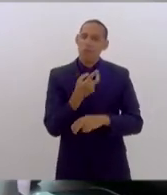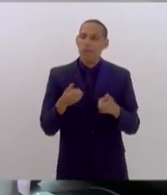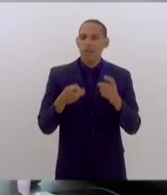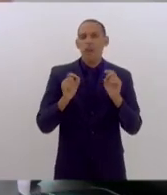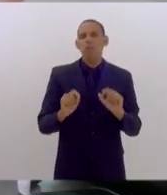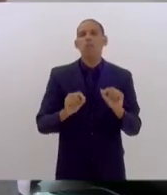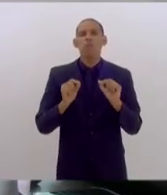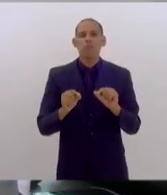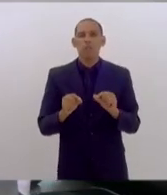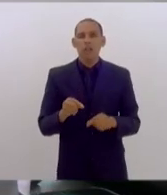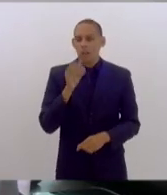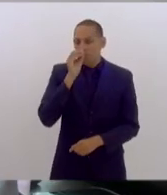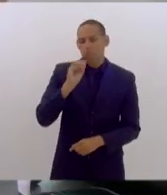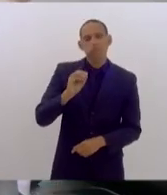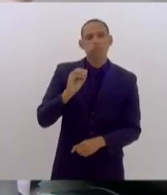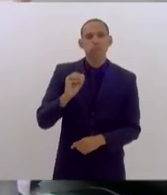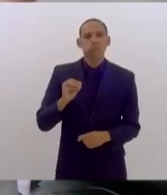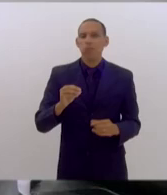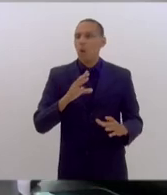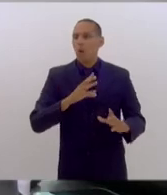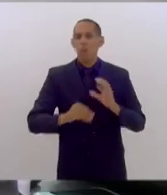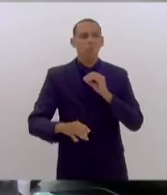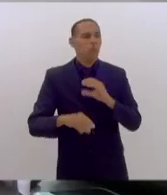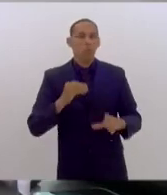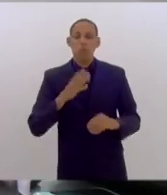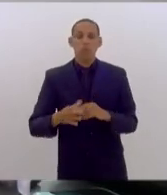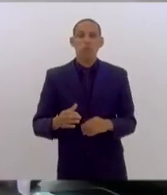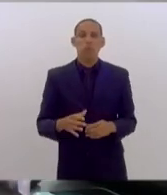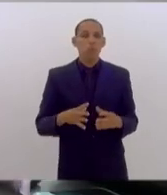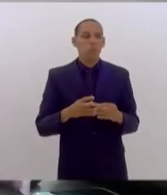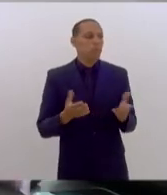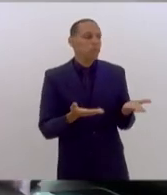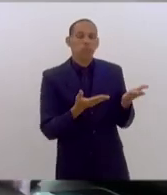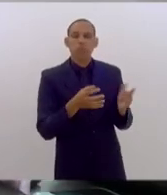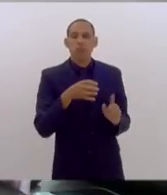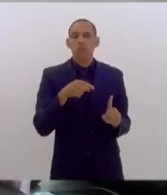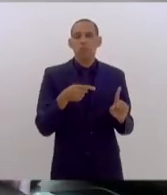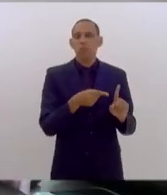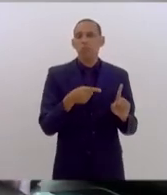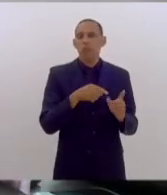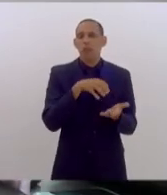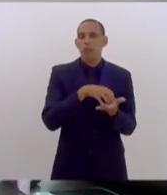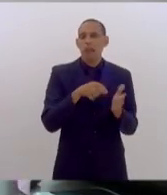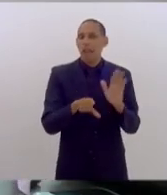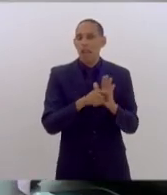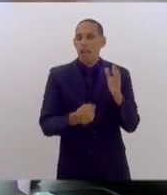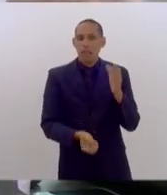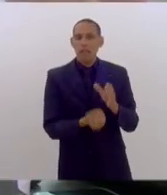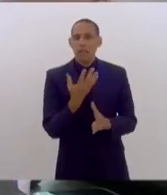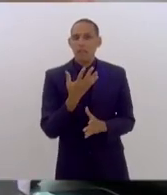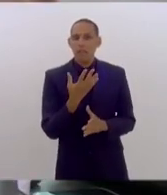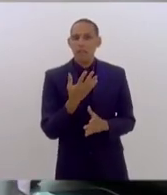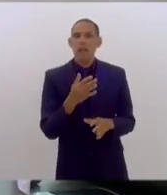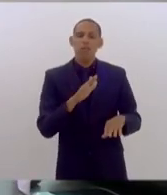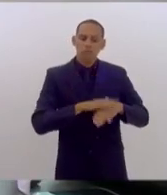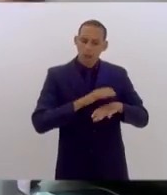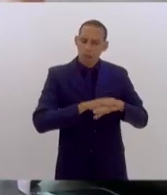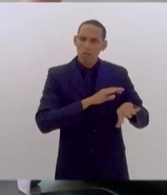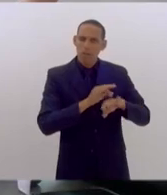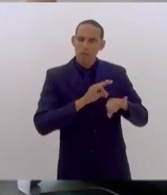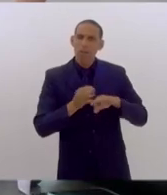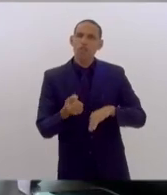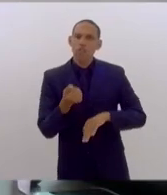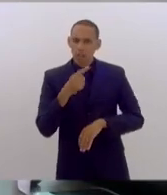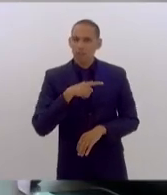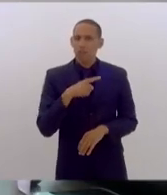é uma omissão uma fragilidade uma ausência de ciente né que a lei complementar criou que foi Montado não é portanto a